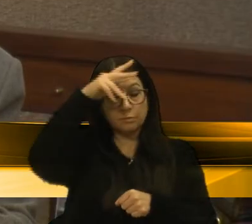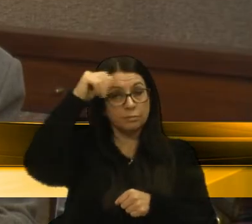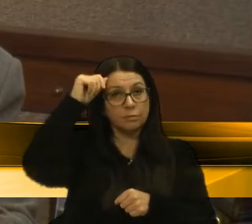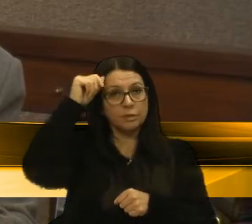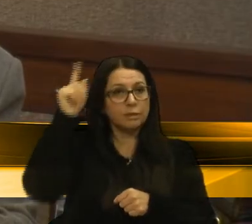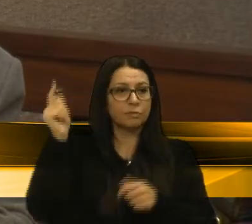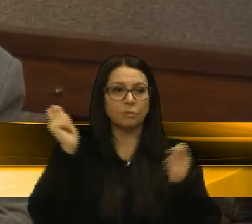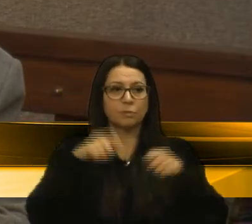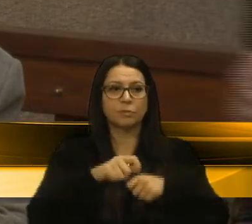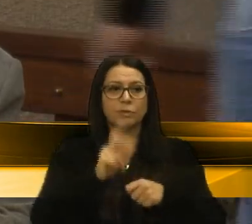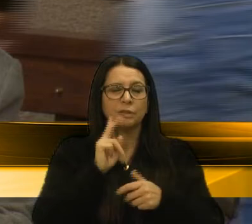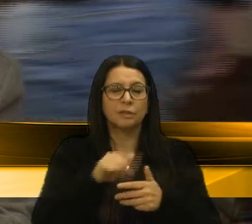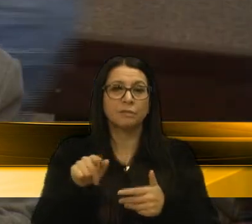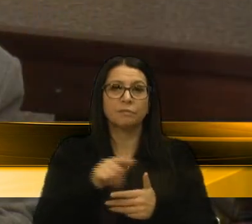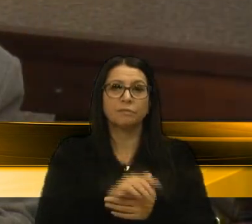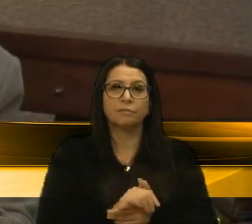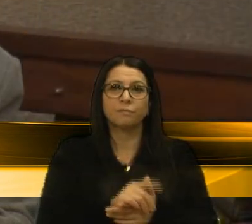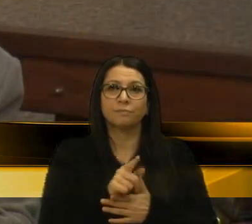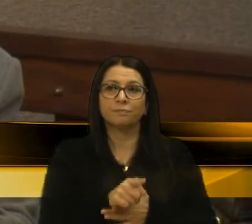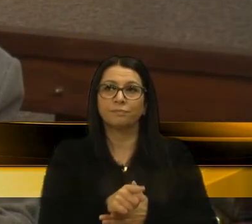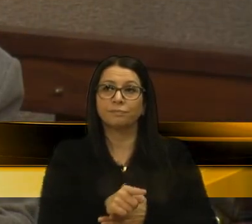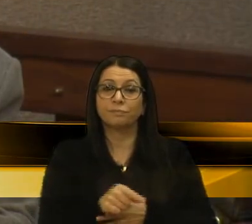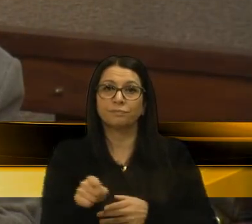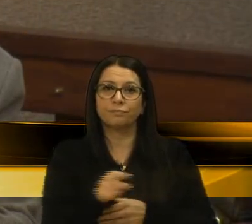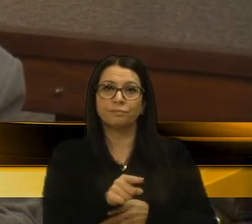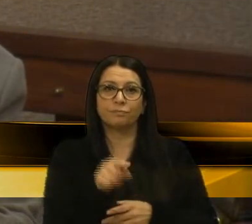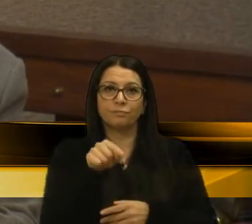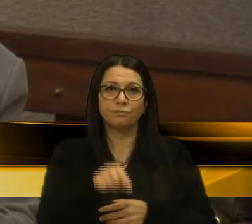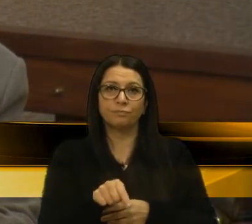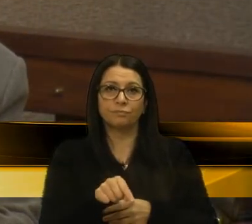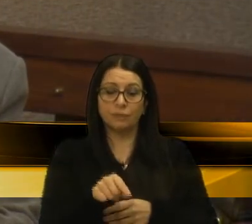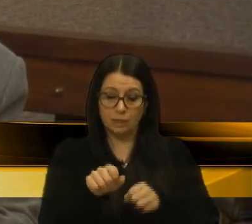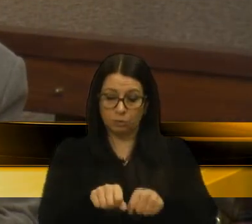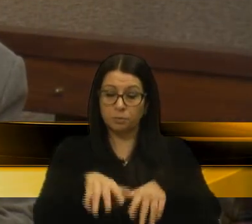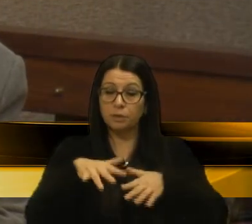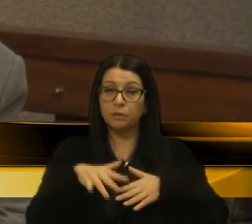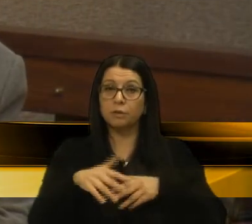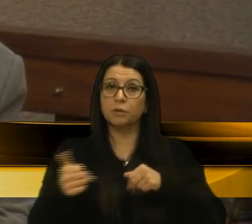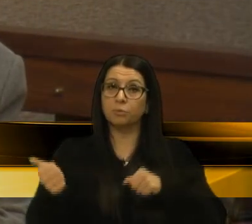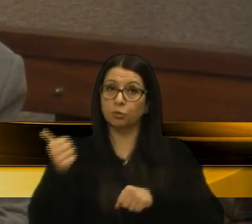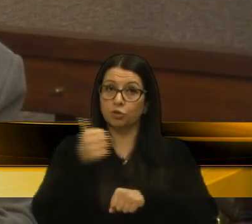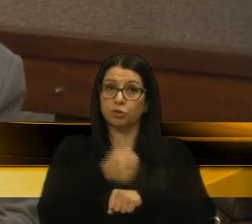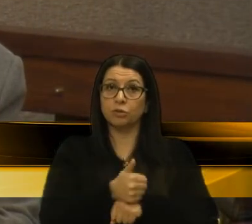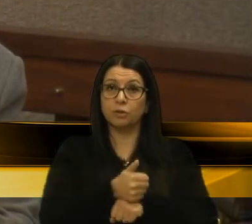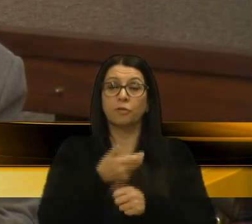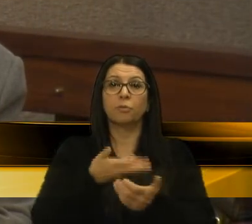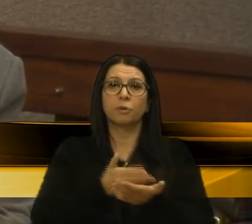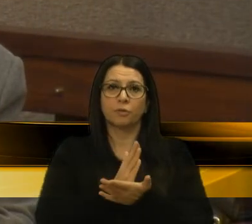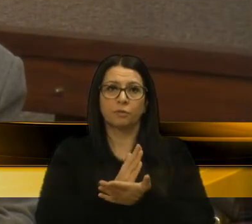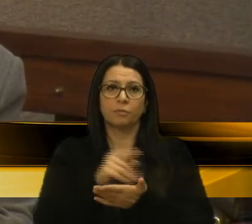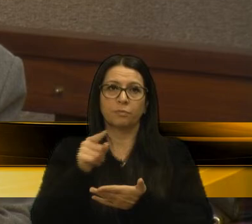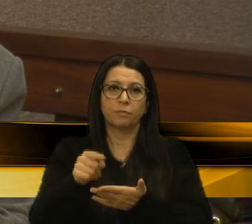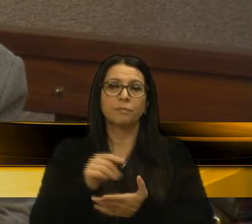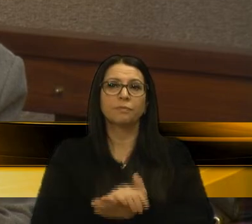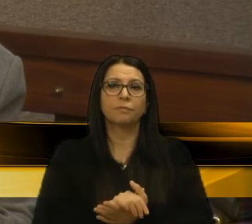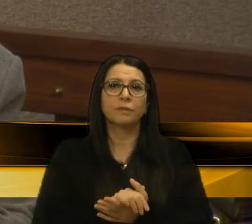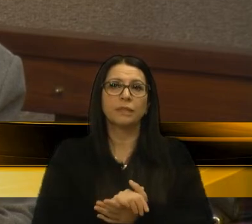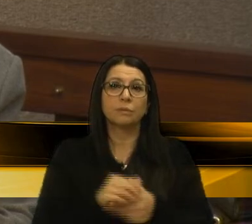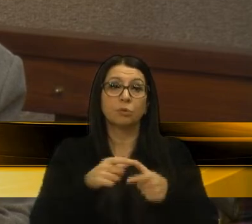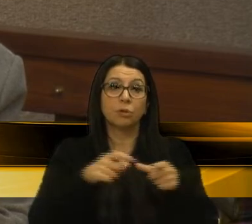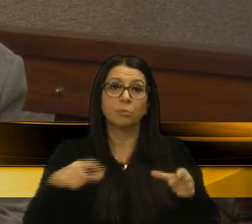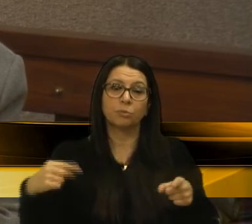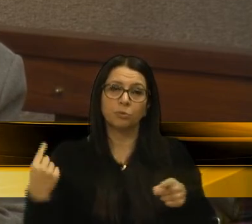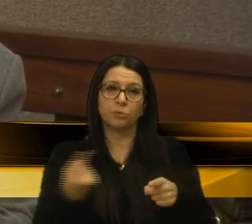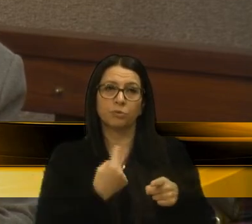possível. Dialogaram com a sociedade, discutiram aqui em plenário. O substitutivo foi aprovado por ampla